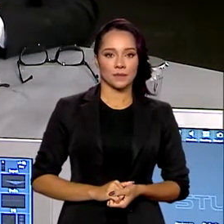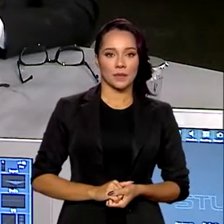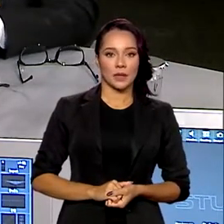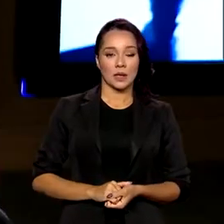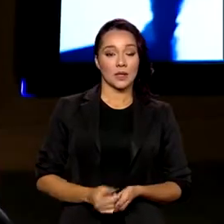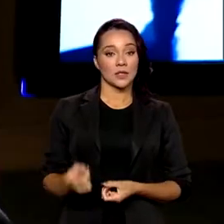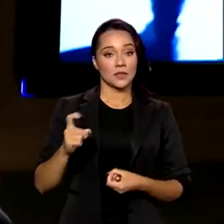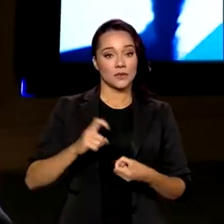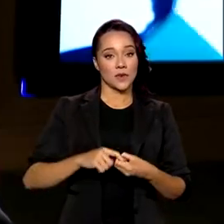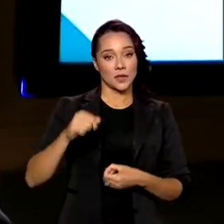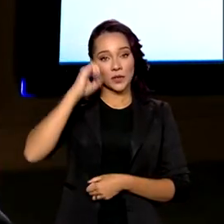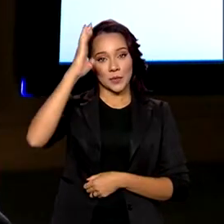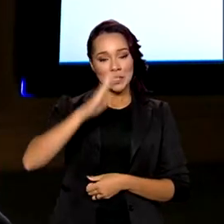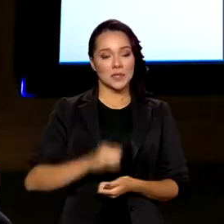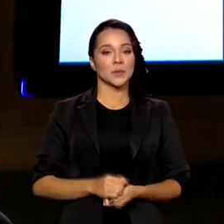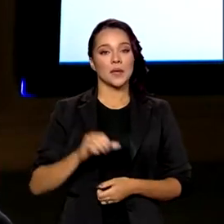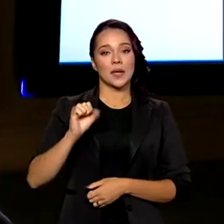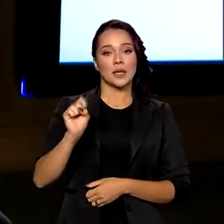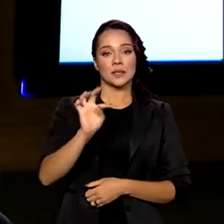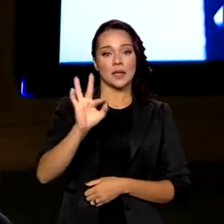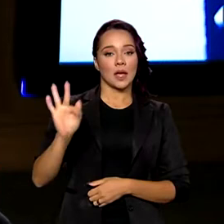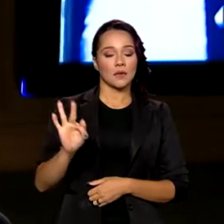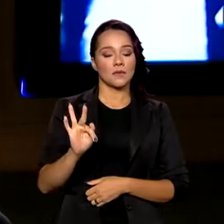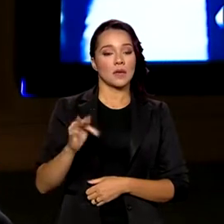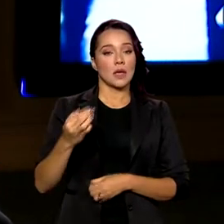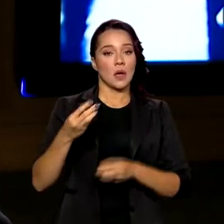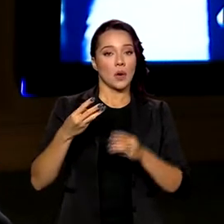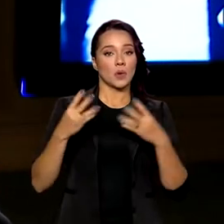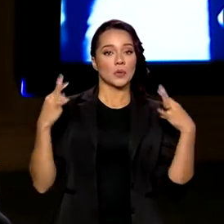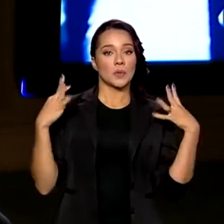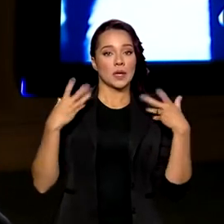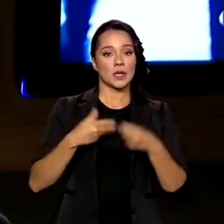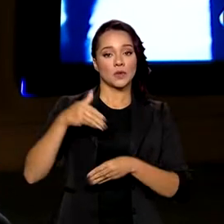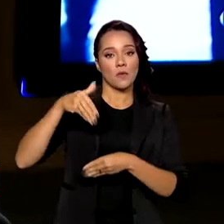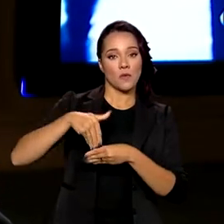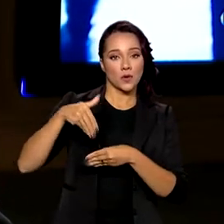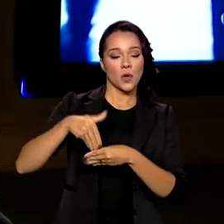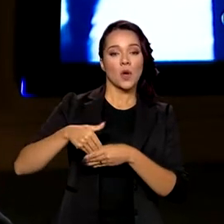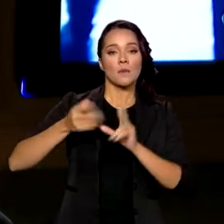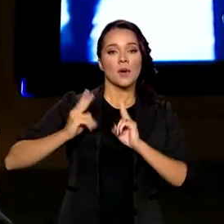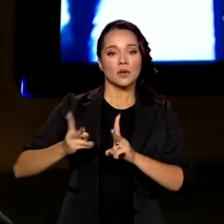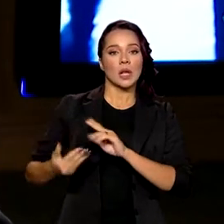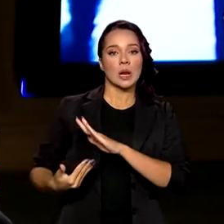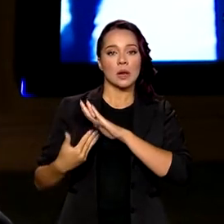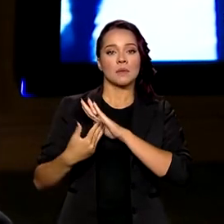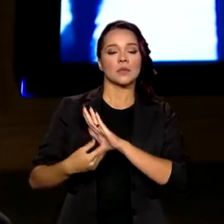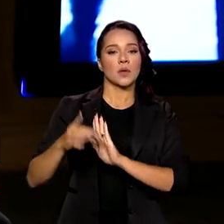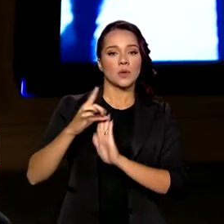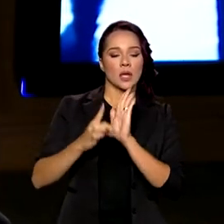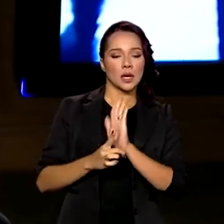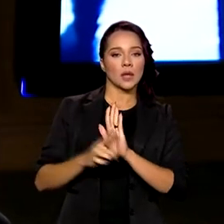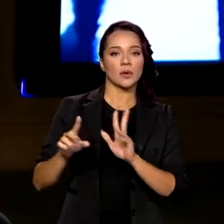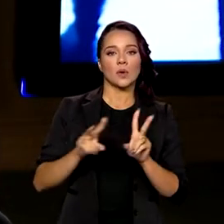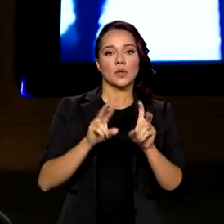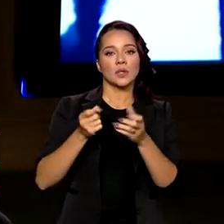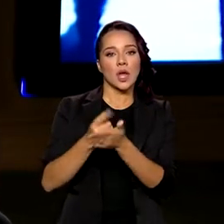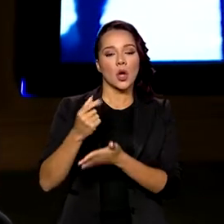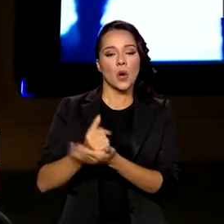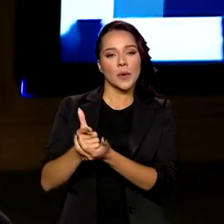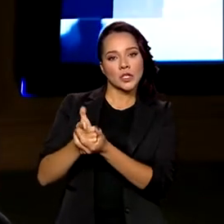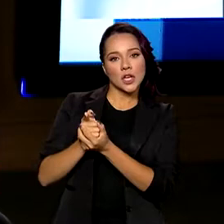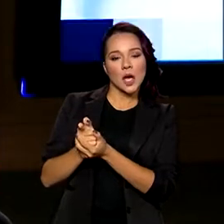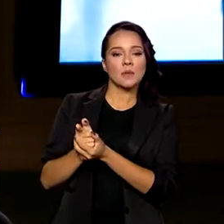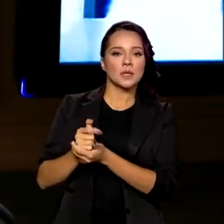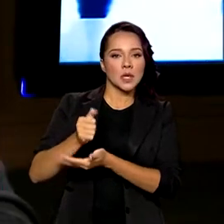De volta ao Brasil, no Supremo Tribunal Federal, a maioria dos ministros votou pela manutenção da limitação do decreto que trata da compra de armas